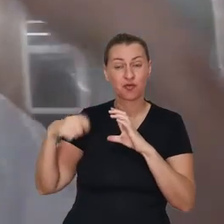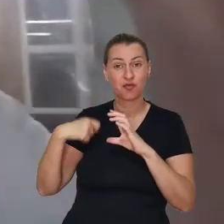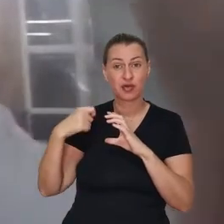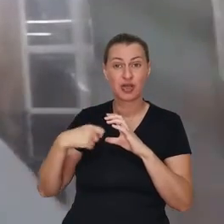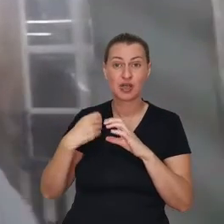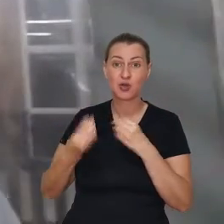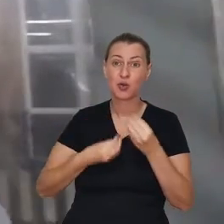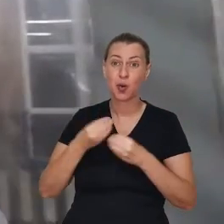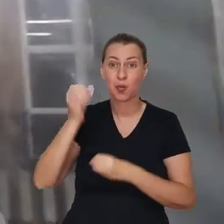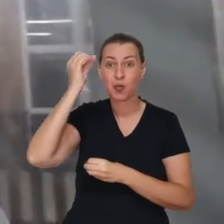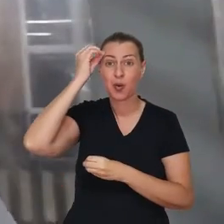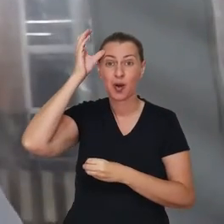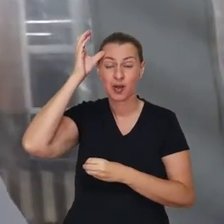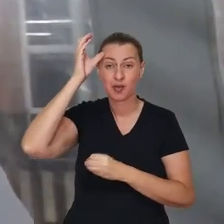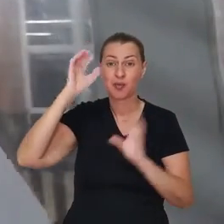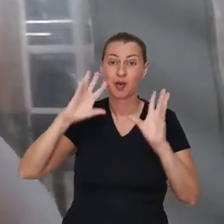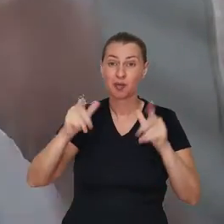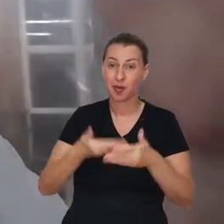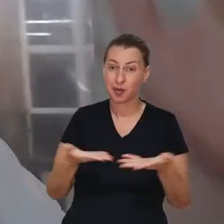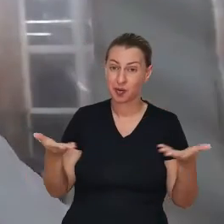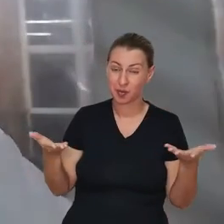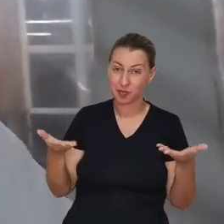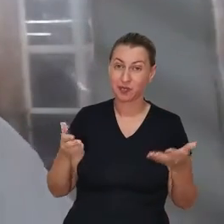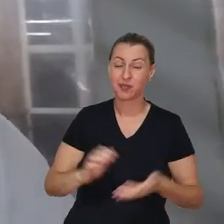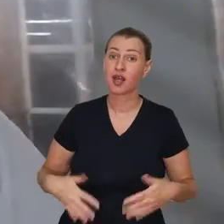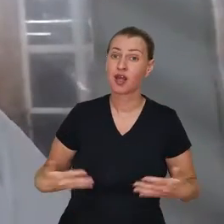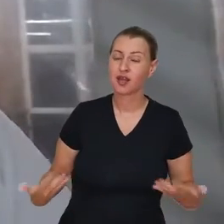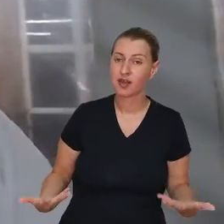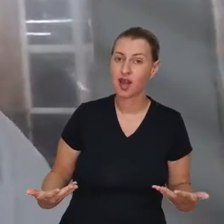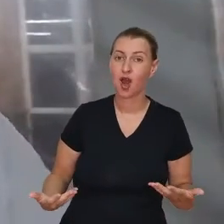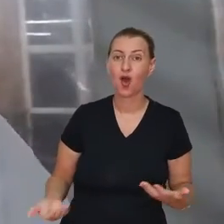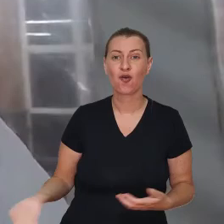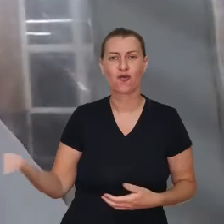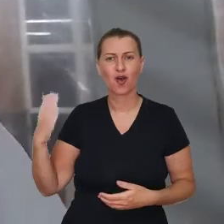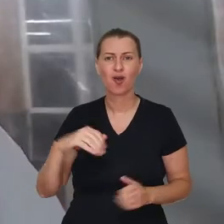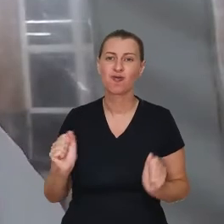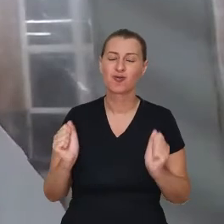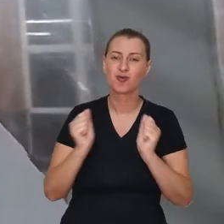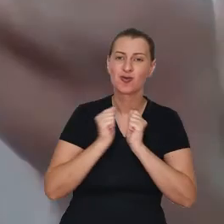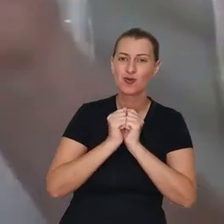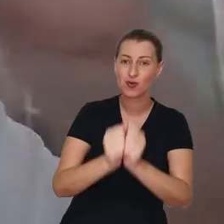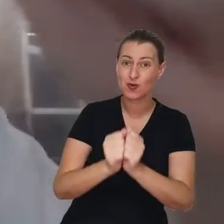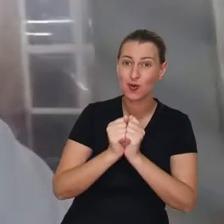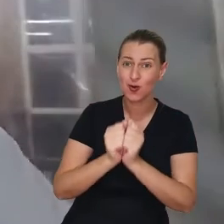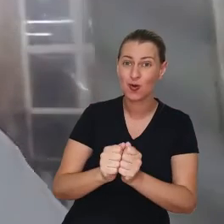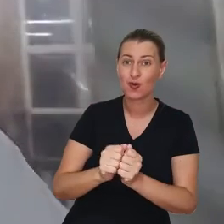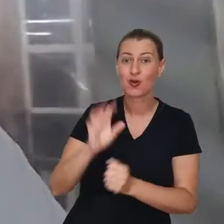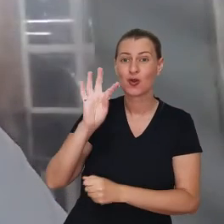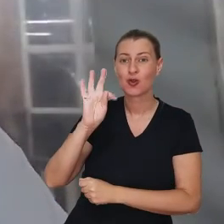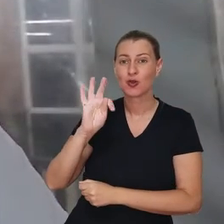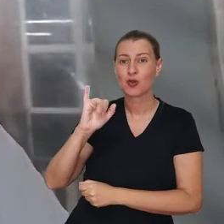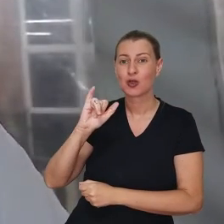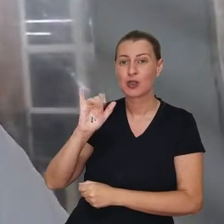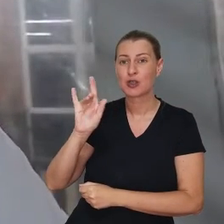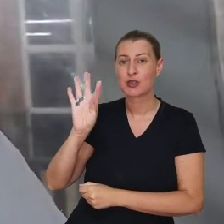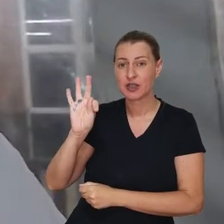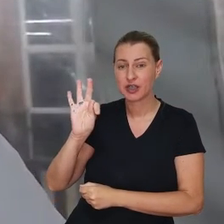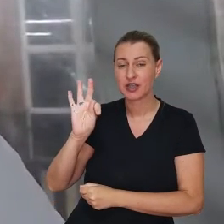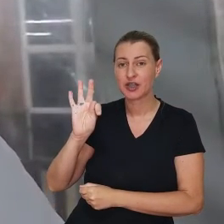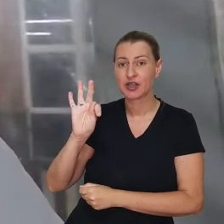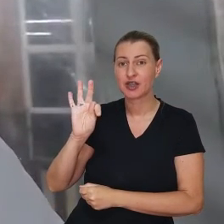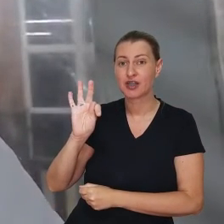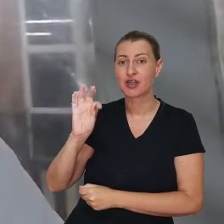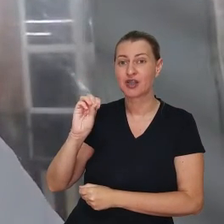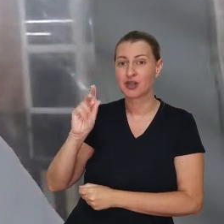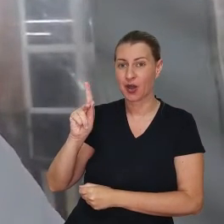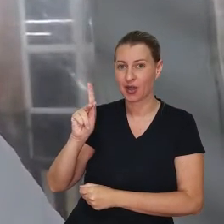um pouco de conhecimento para todo mundo, né? Então, vamos lá, gente, sigam lá, TikTok e Instagram, HIV Fique Sabendo.